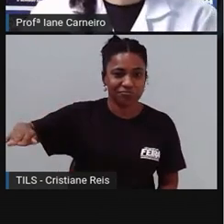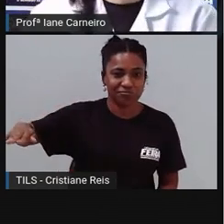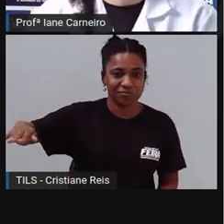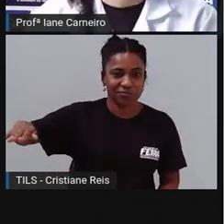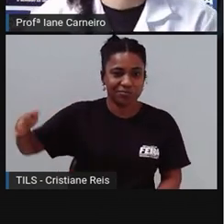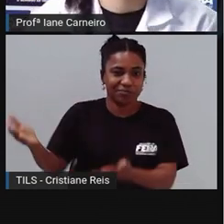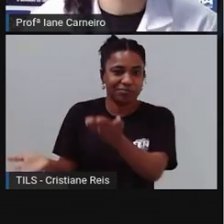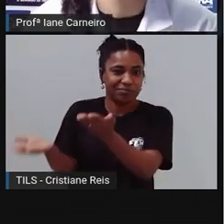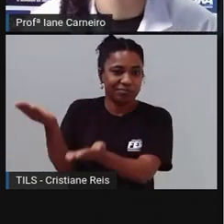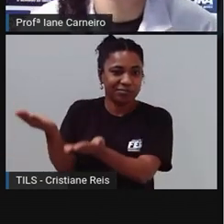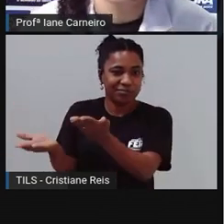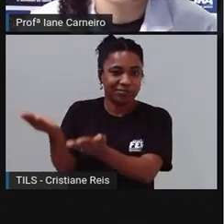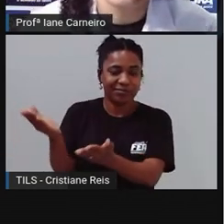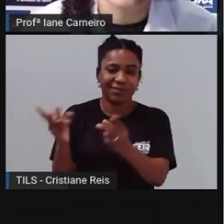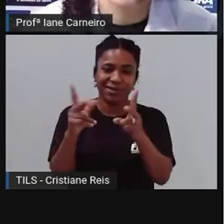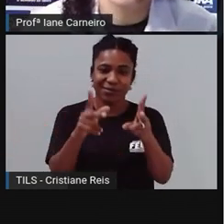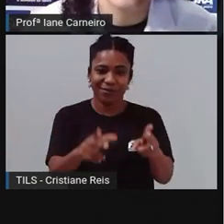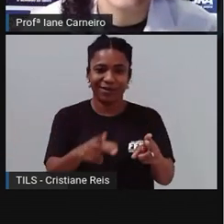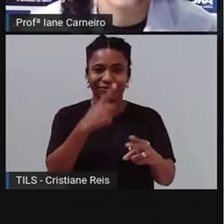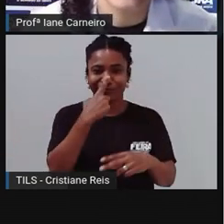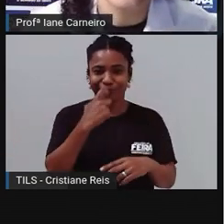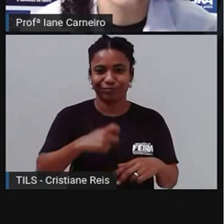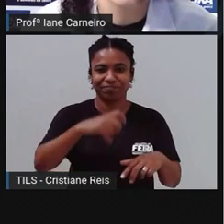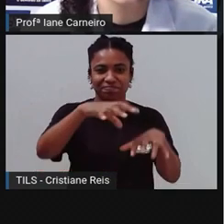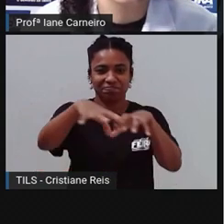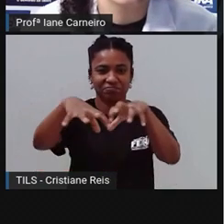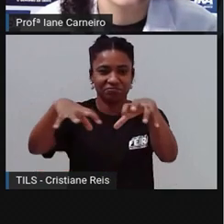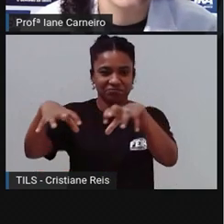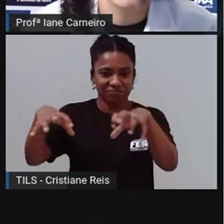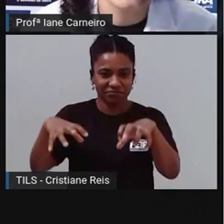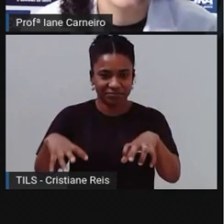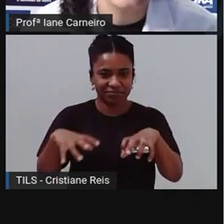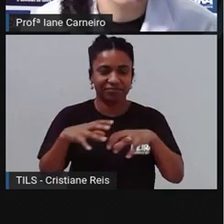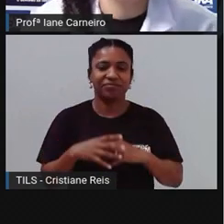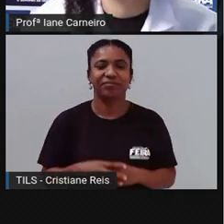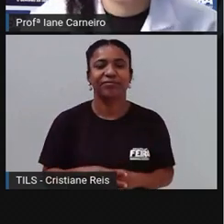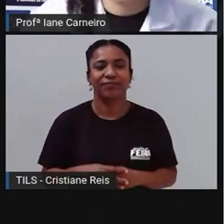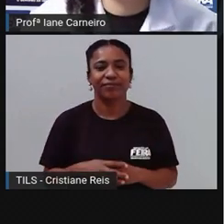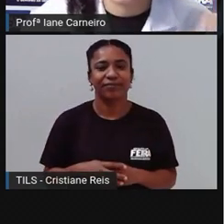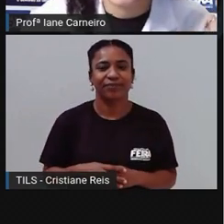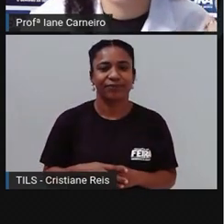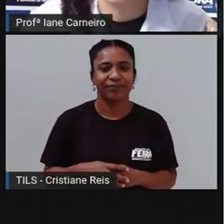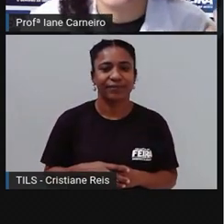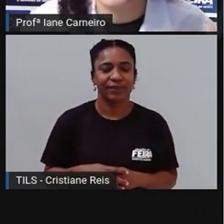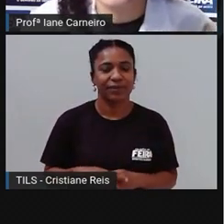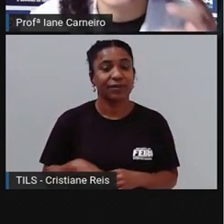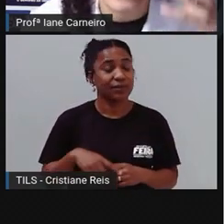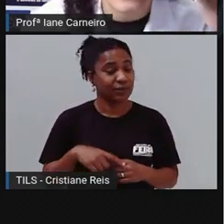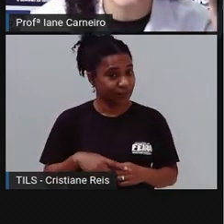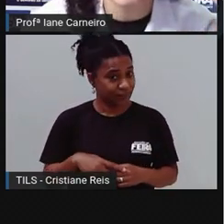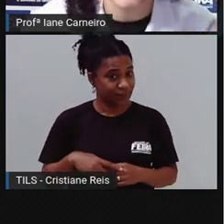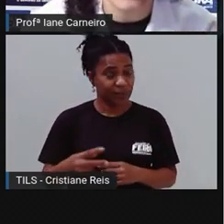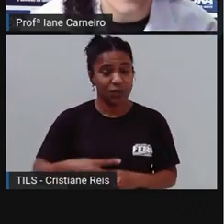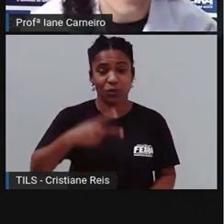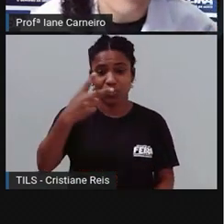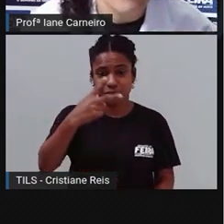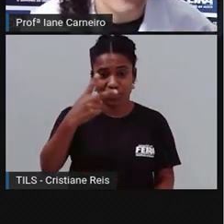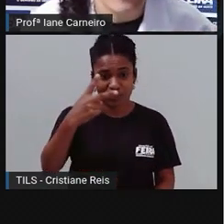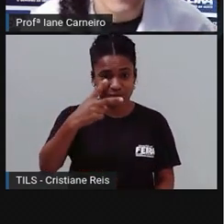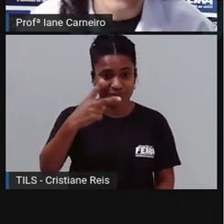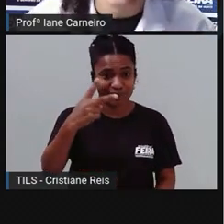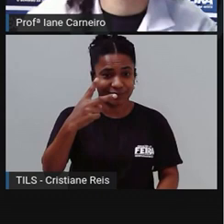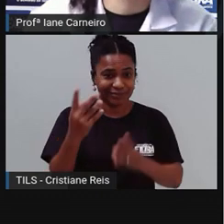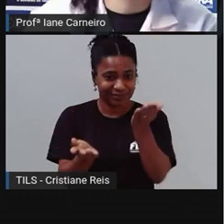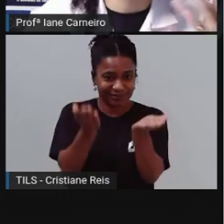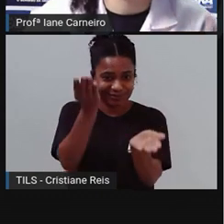É muito lixo, né? E aí, aqui explicando, ó, que 2 quilos eram de lixos